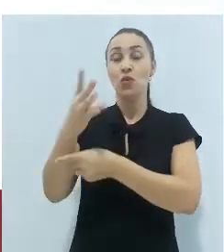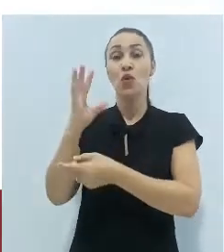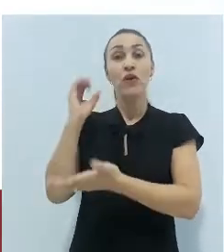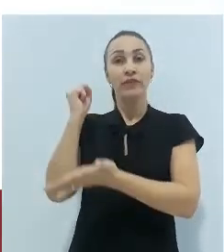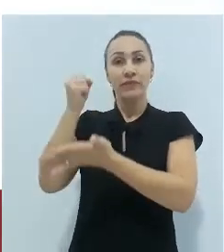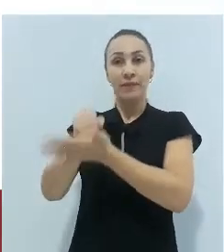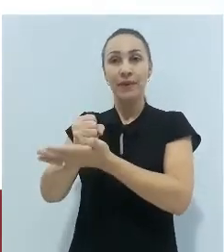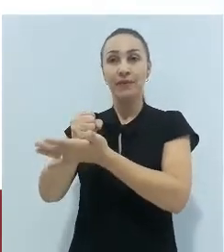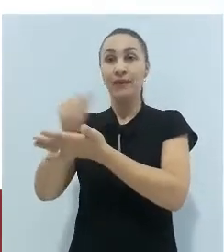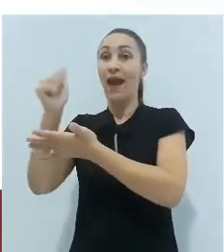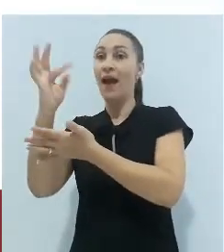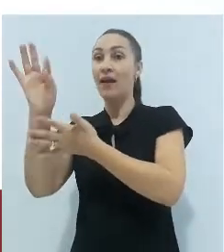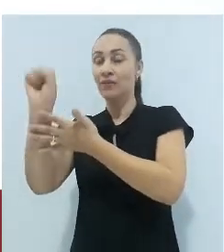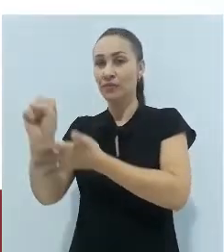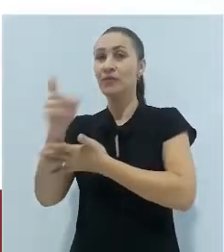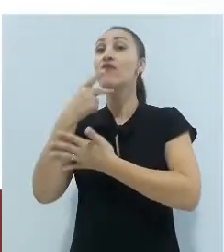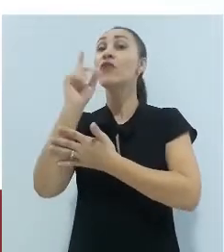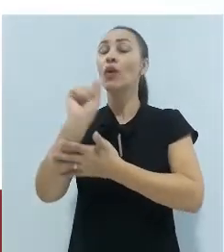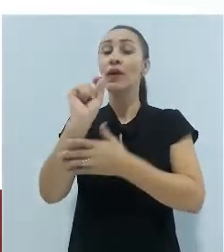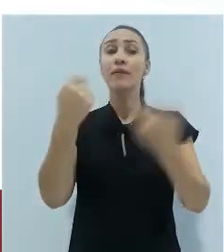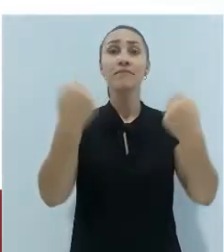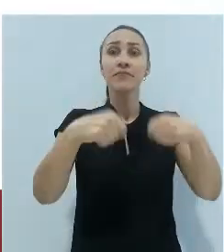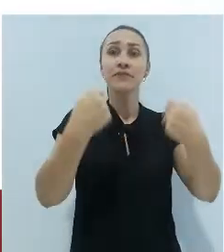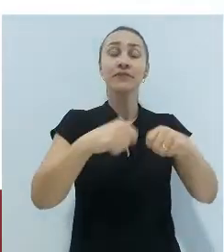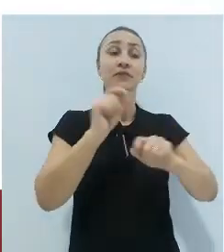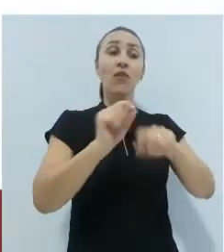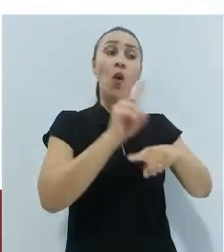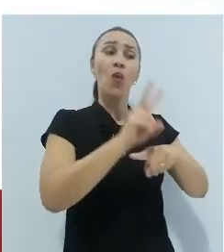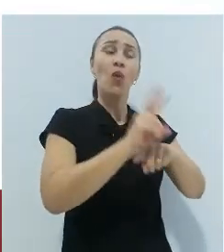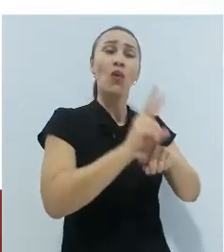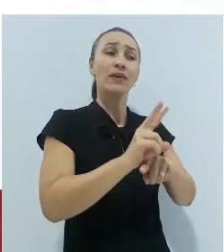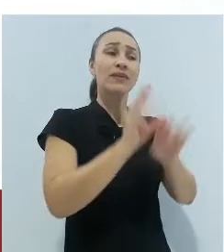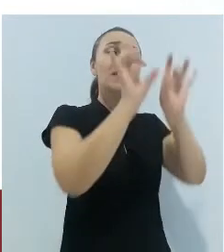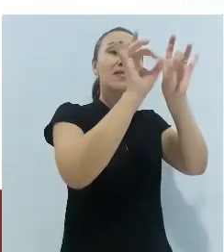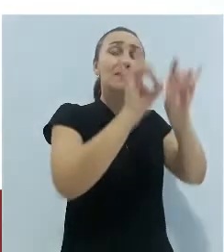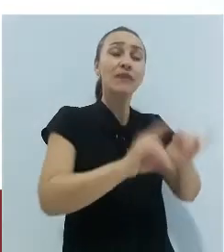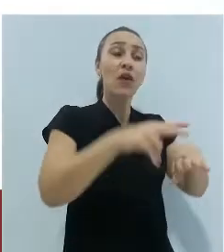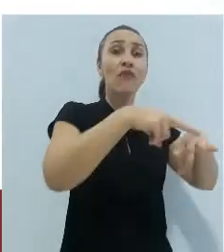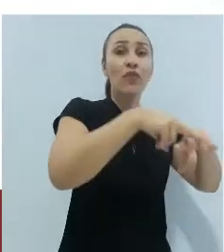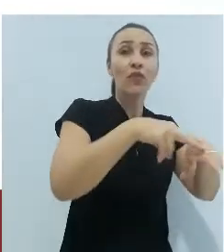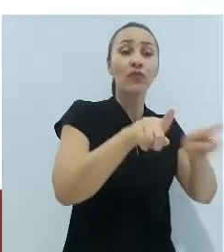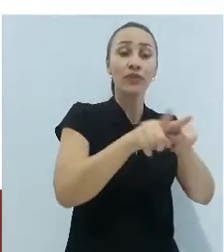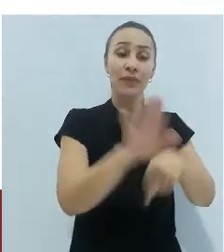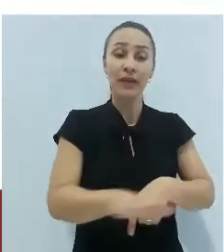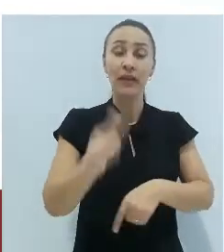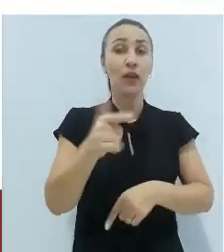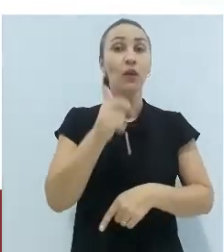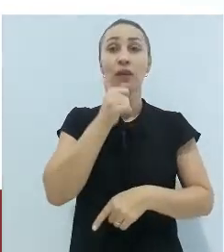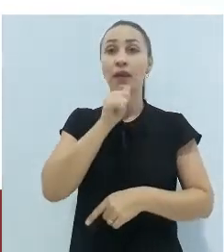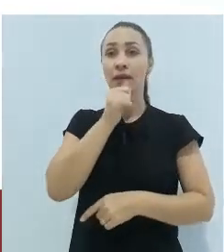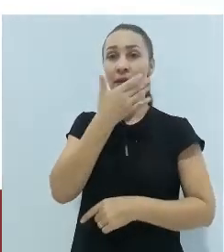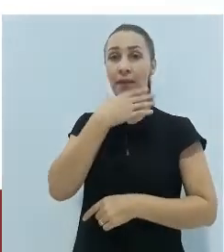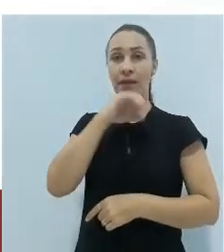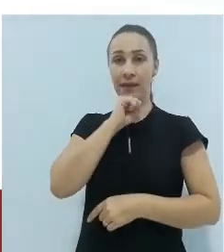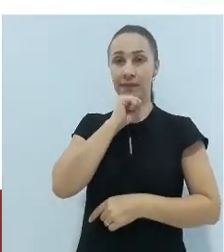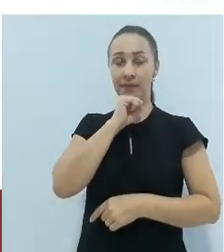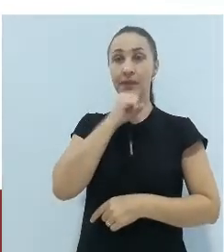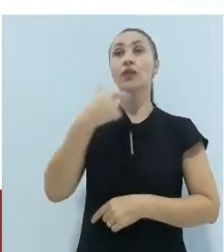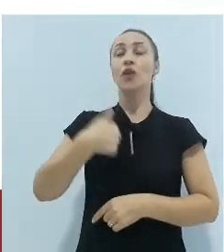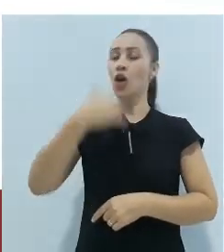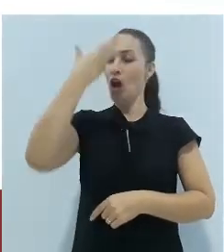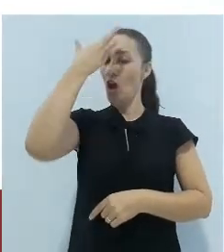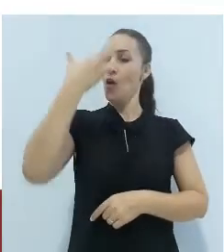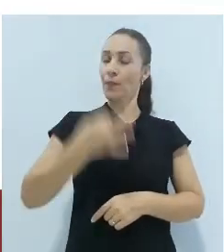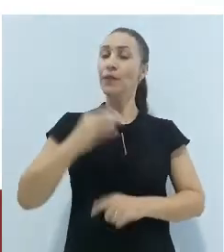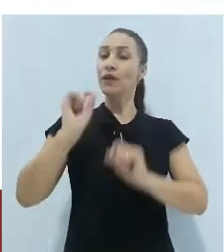dos Apóstolos, se institui porque se necessitava de um cuidado especial com as viúvas e os órfãos. Eu entendo que ser